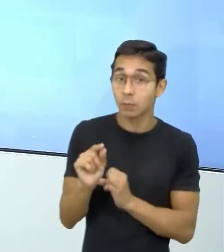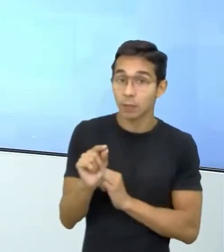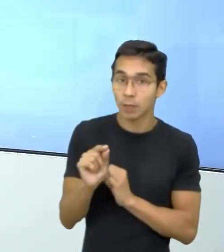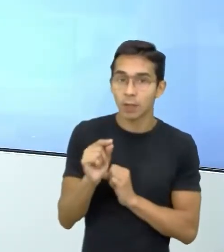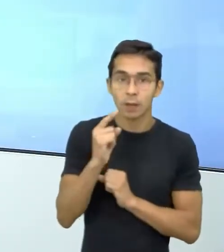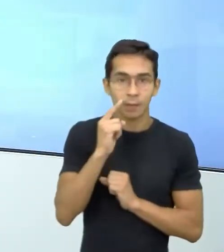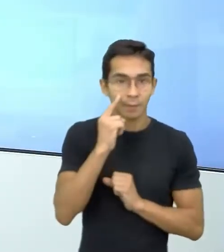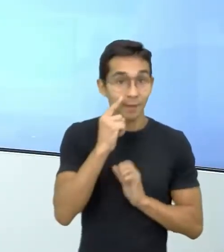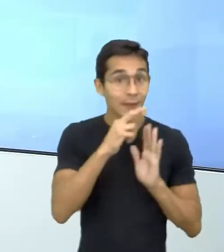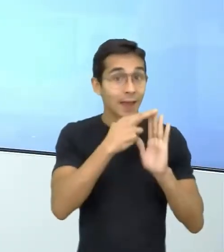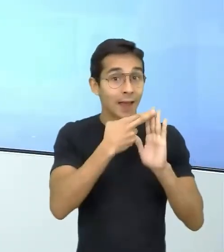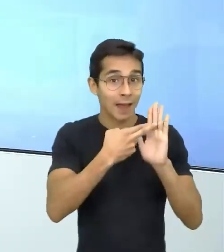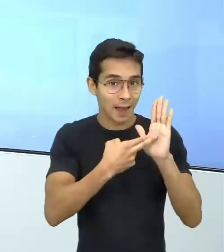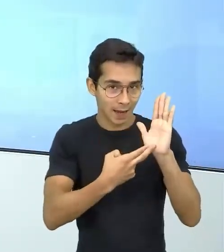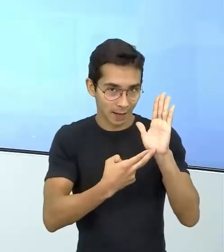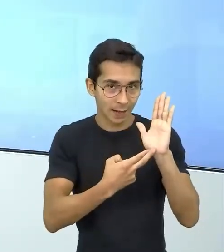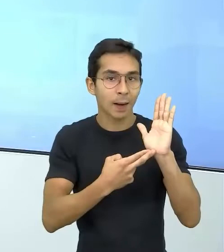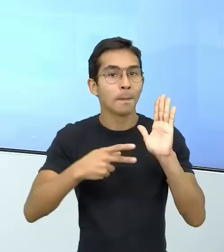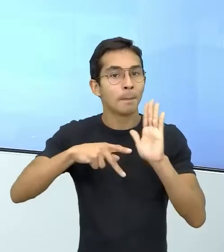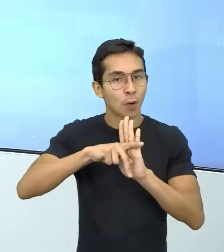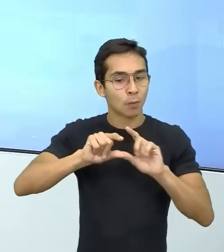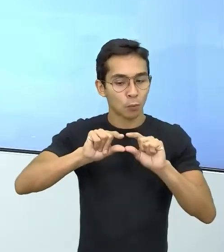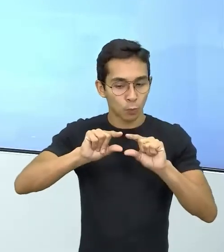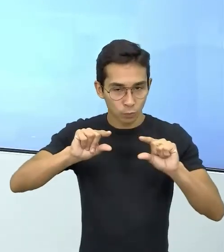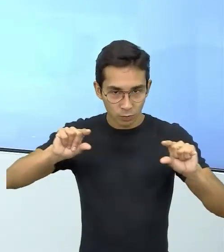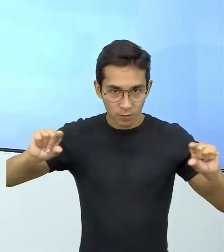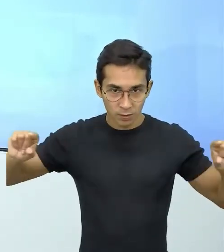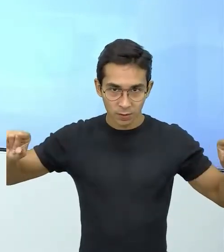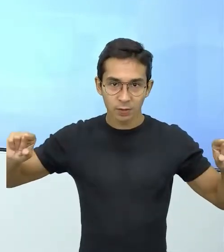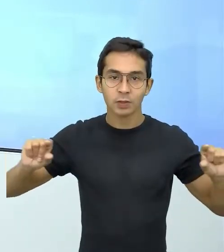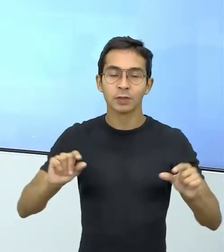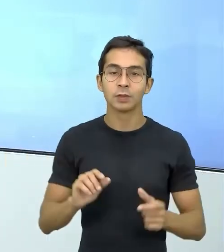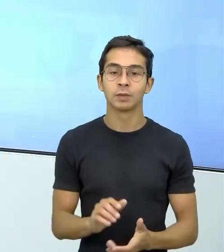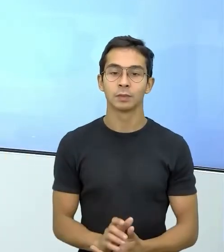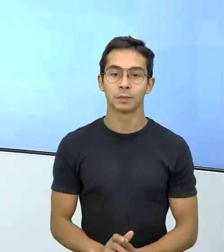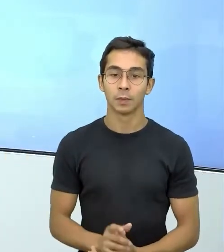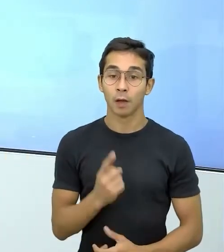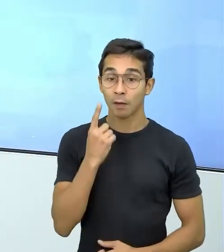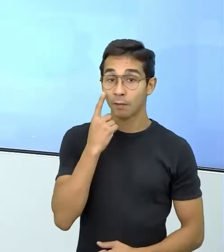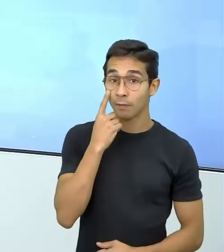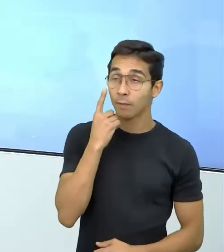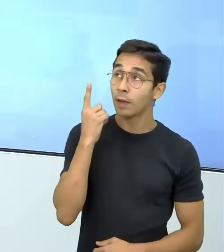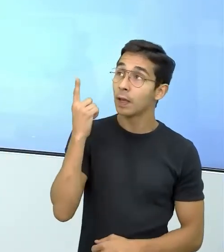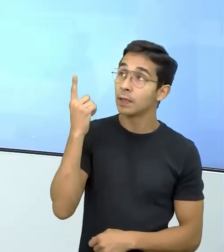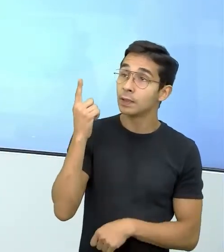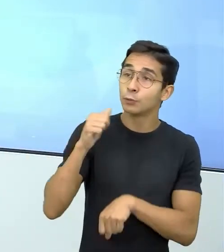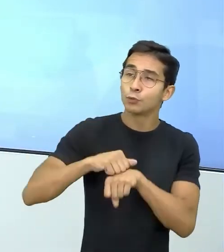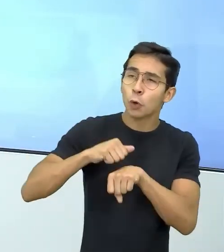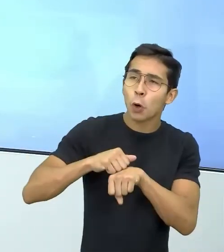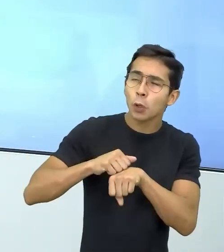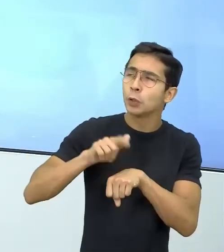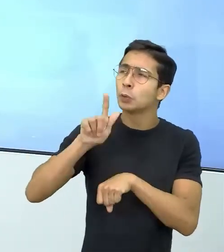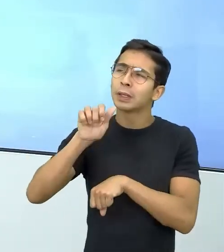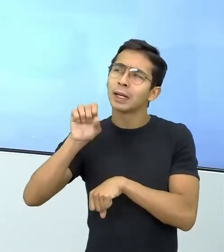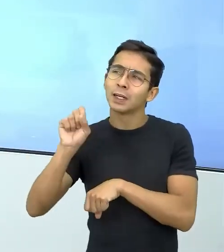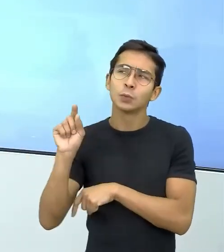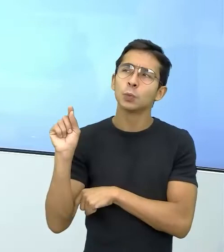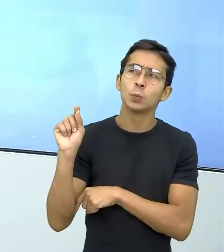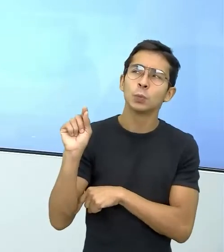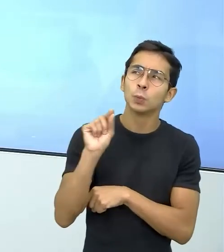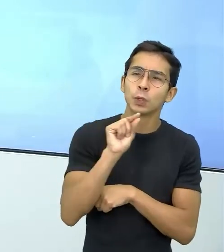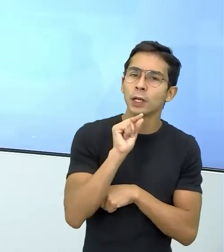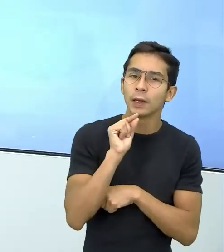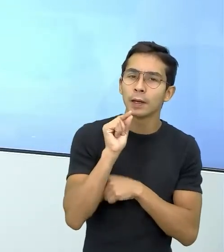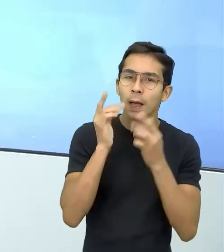de escrever constantes? Então o que eu tenho que fazer aqui? Vou observar o estado físico de todos os meus reagentes e de todos os